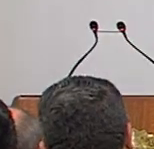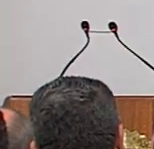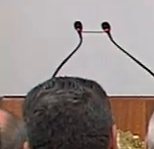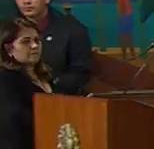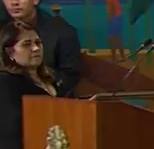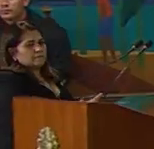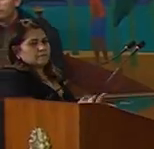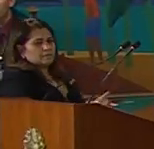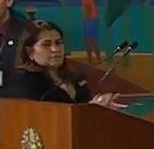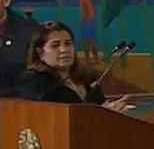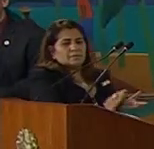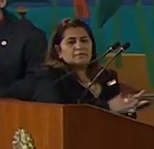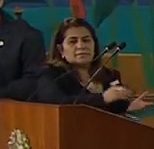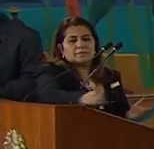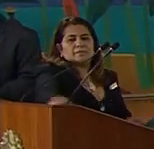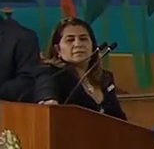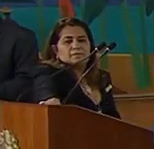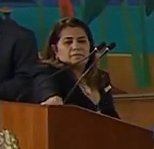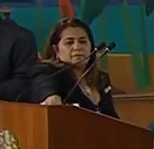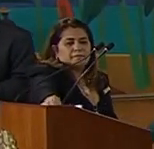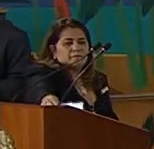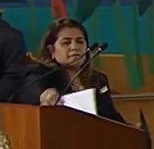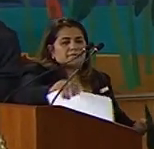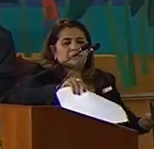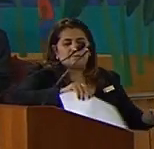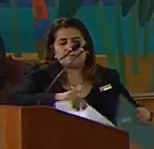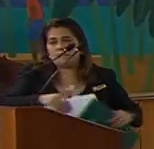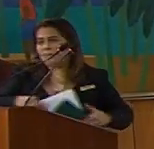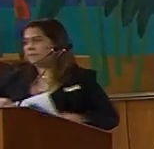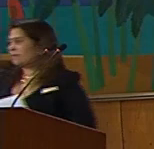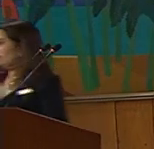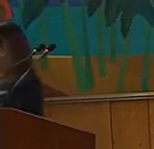está encerrada esta cerimônia